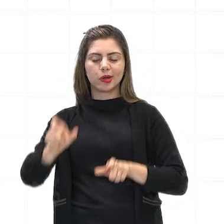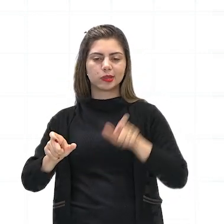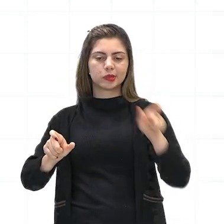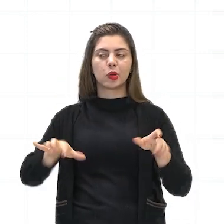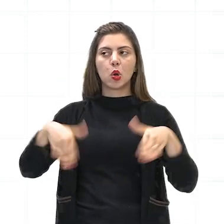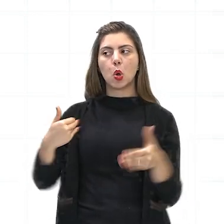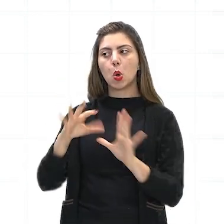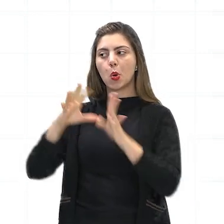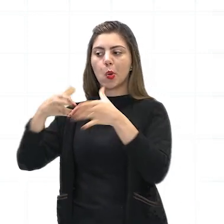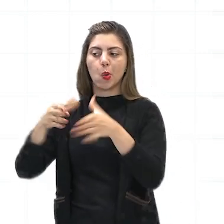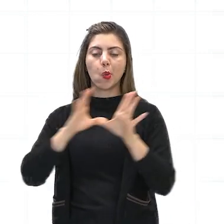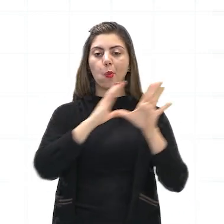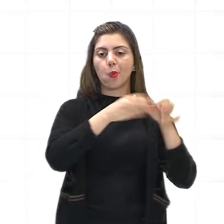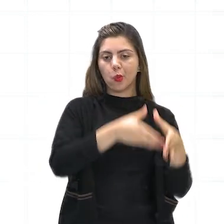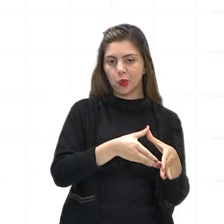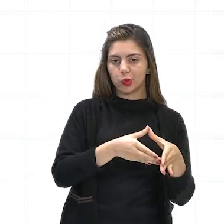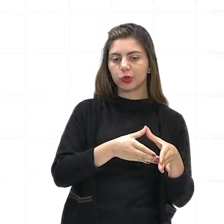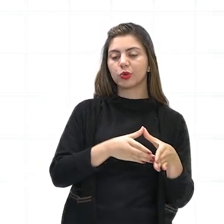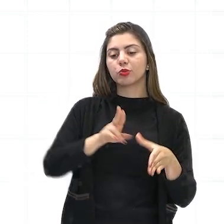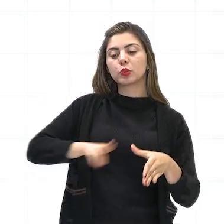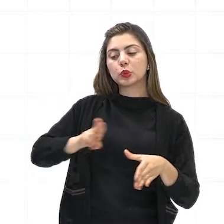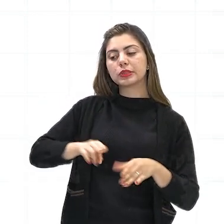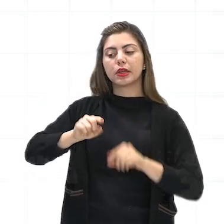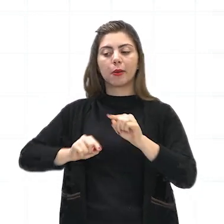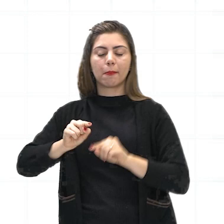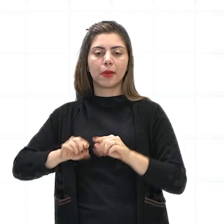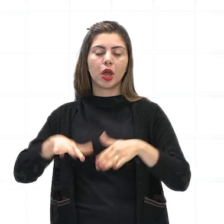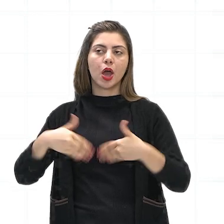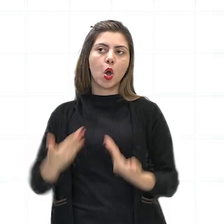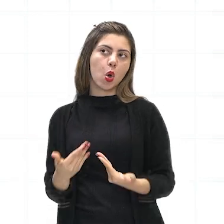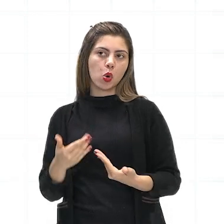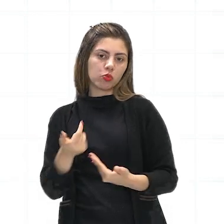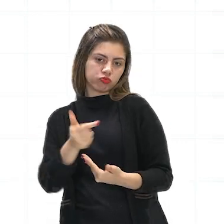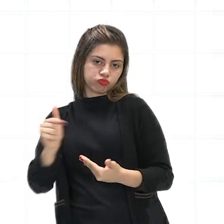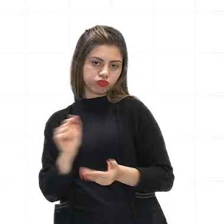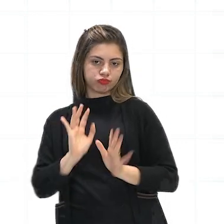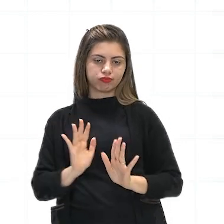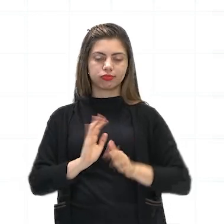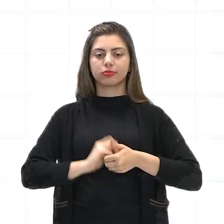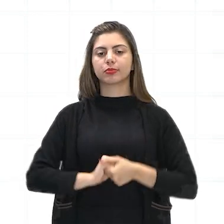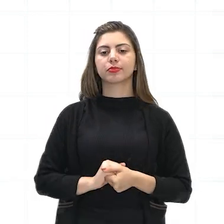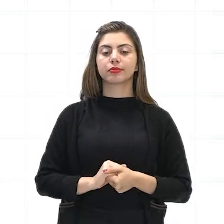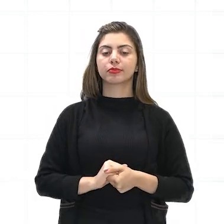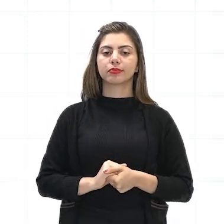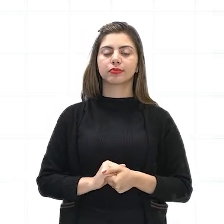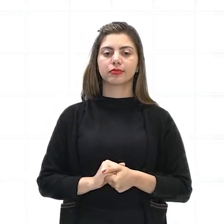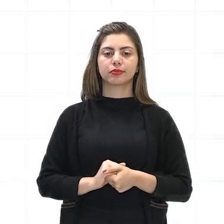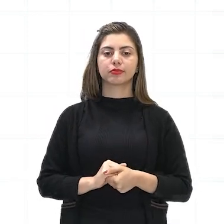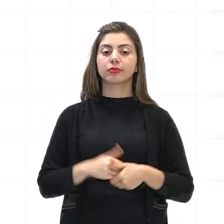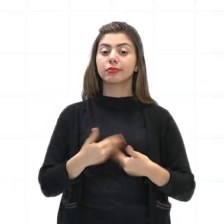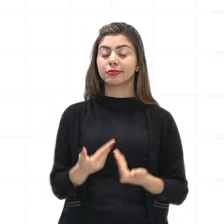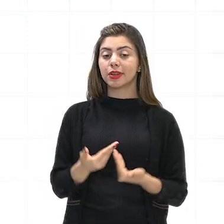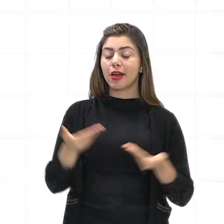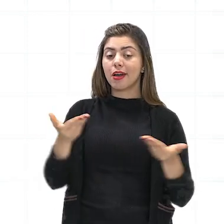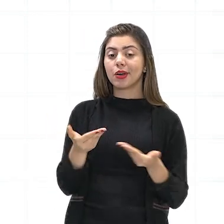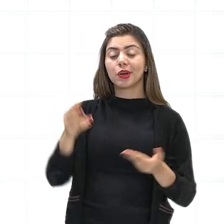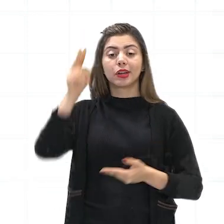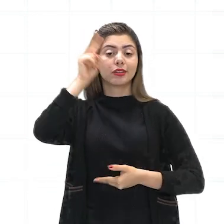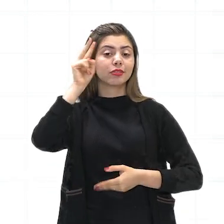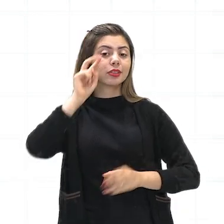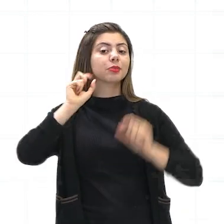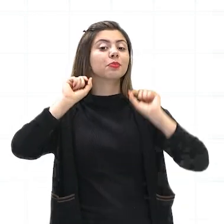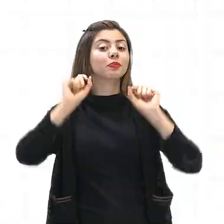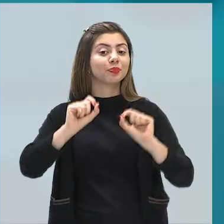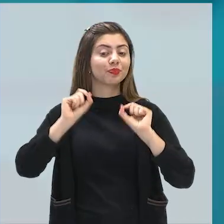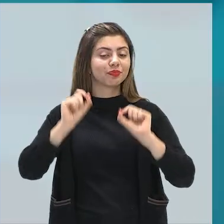ou um grupo de pessoas com o uso de armas ou não. E aí eu gostaria de relembrar com